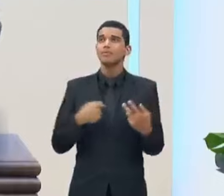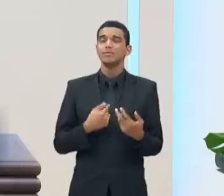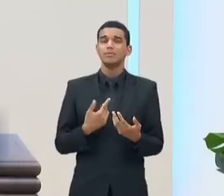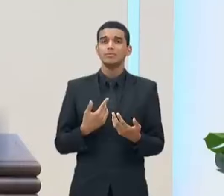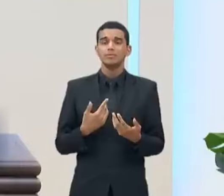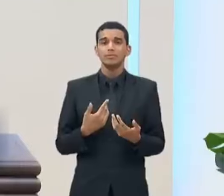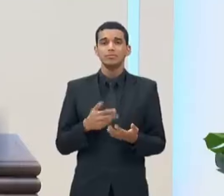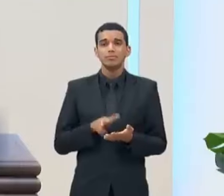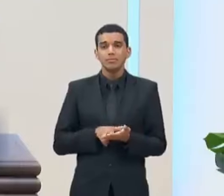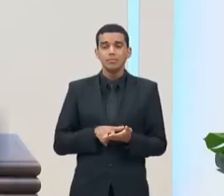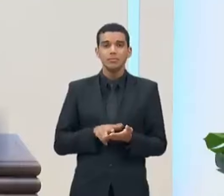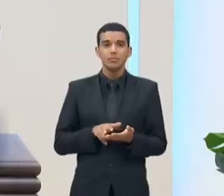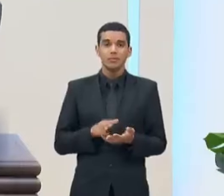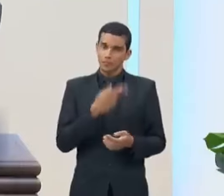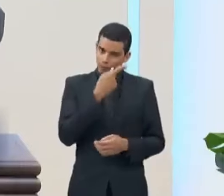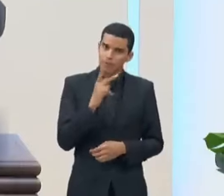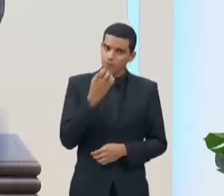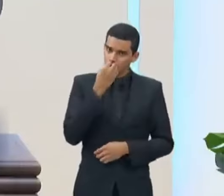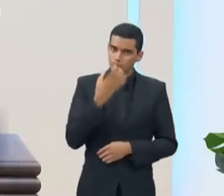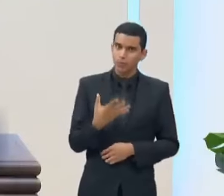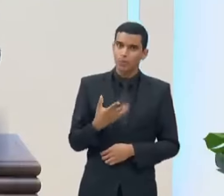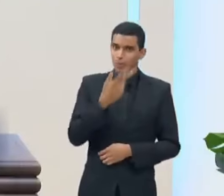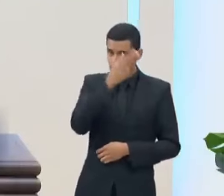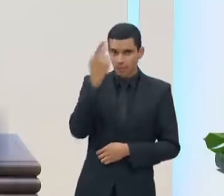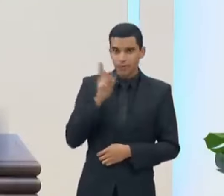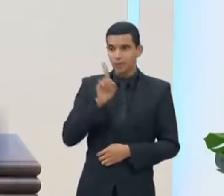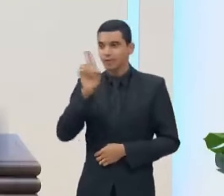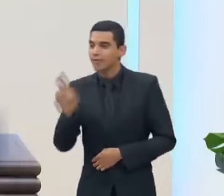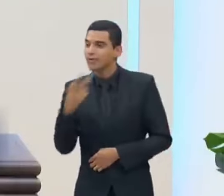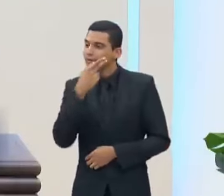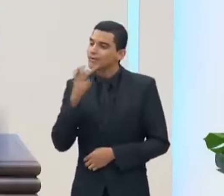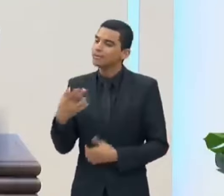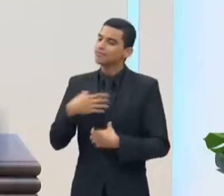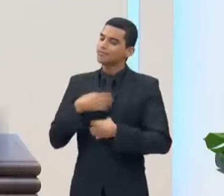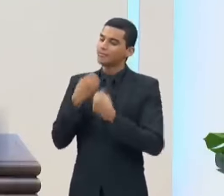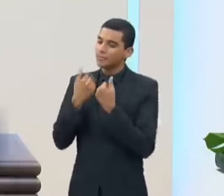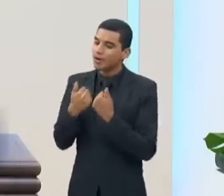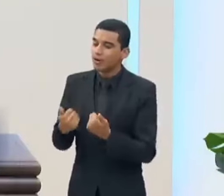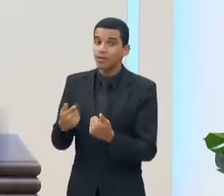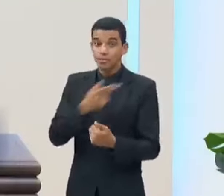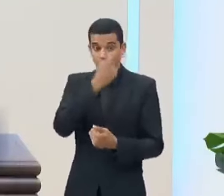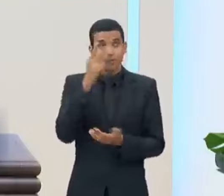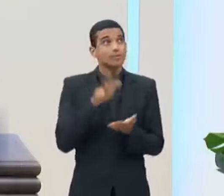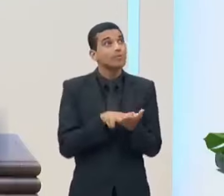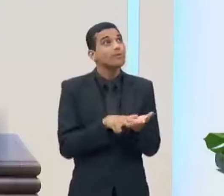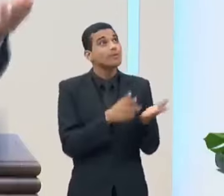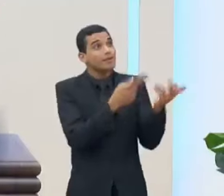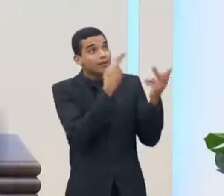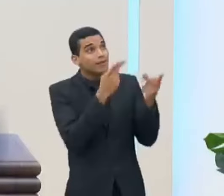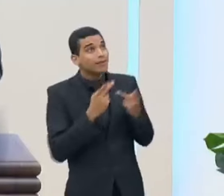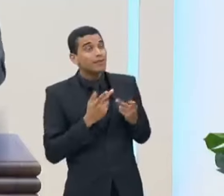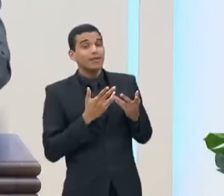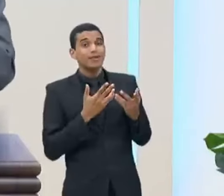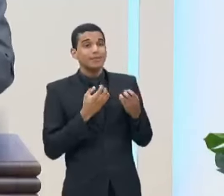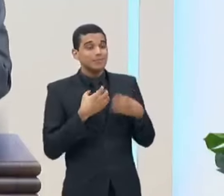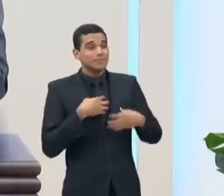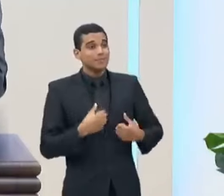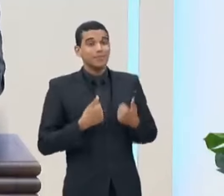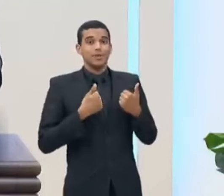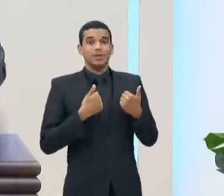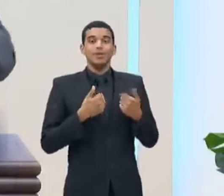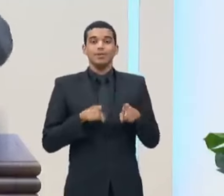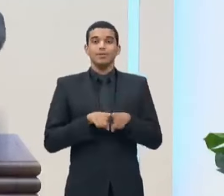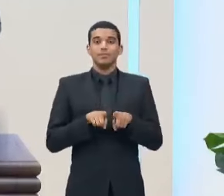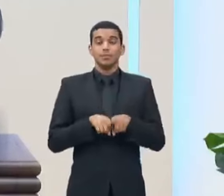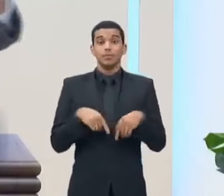quem visita e faz bem muito mais para o paciente. Mas o leproso não tinha como receber